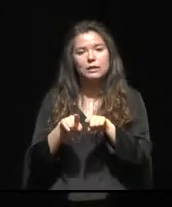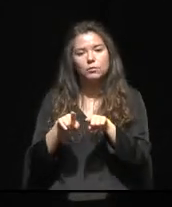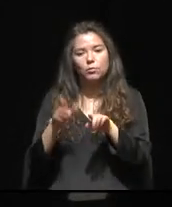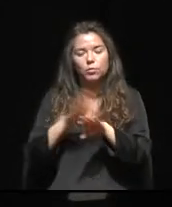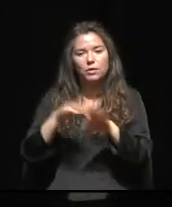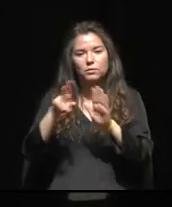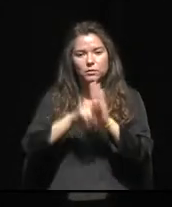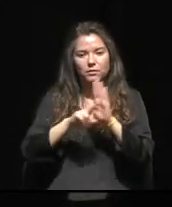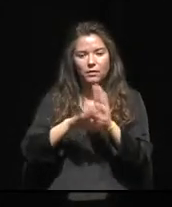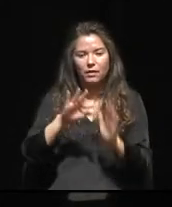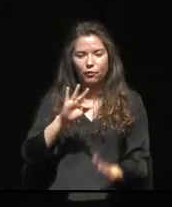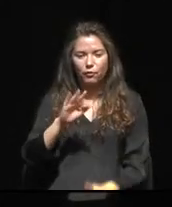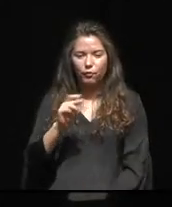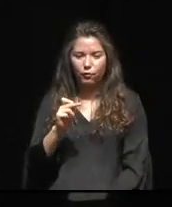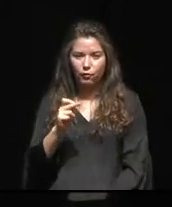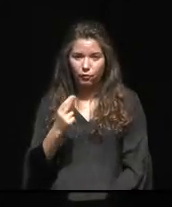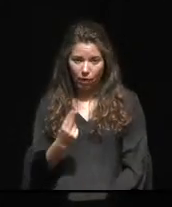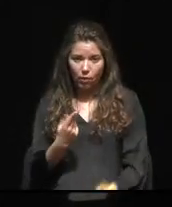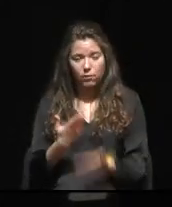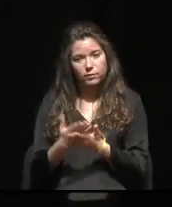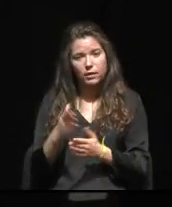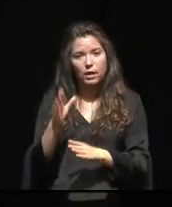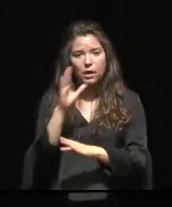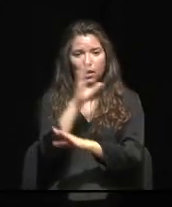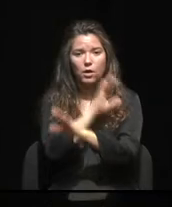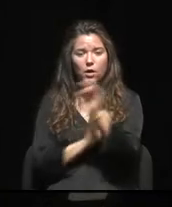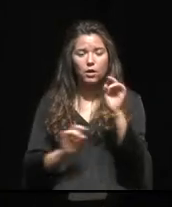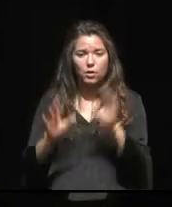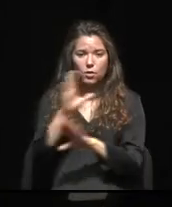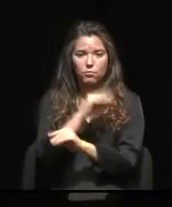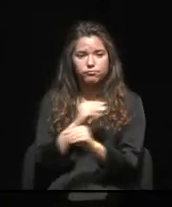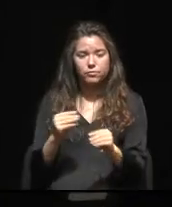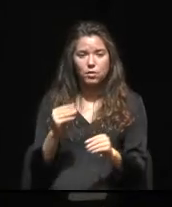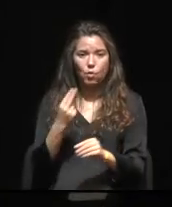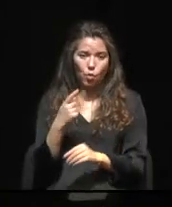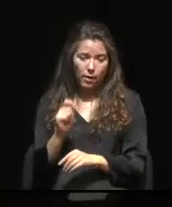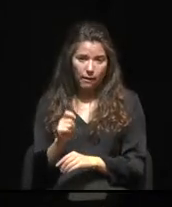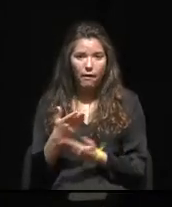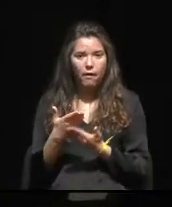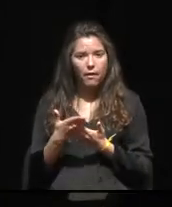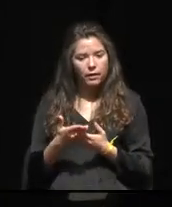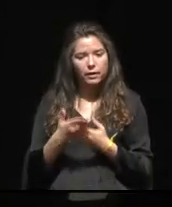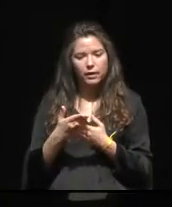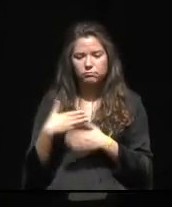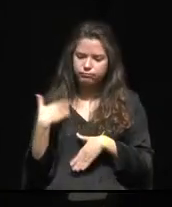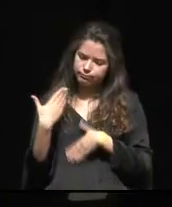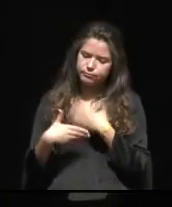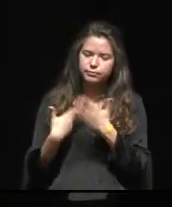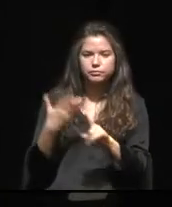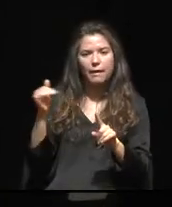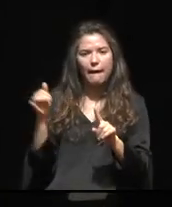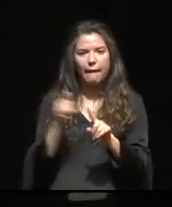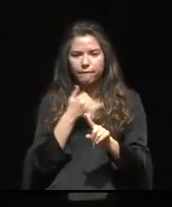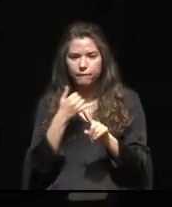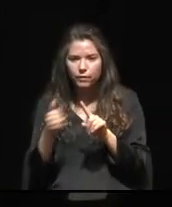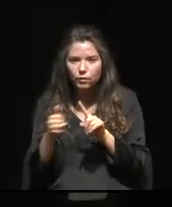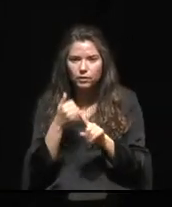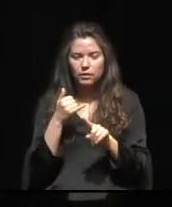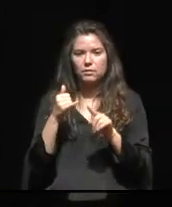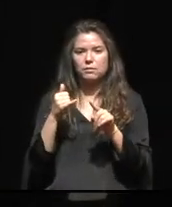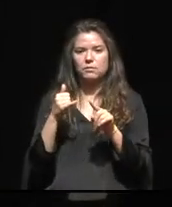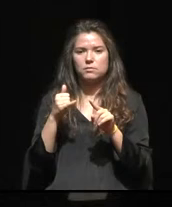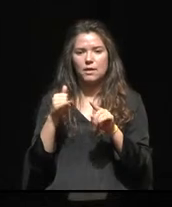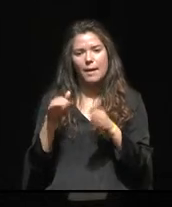recente da fa ao nível da União Europeia e embora tenham sido realizados Progressos nas últimas décadas a violência e os estereotipos